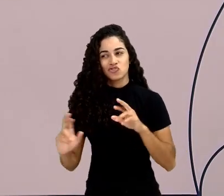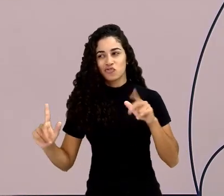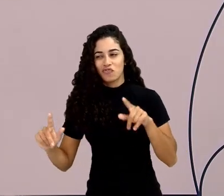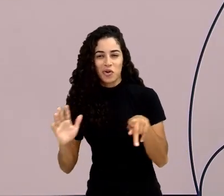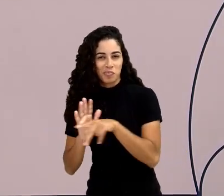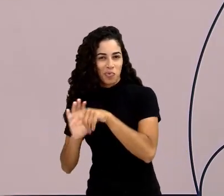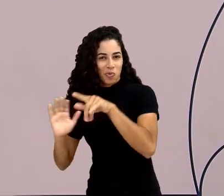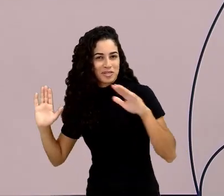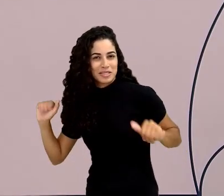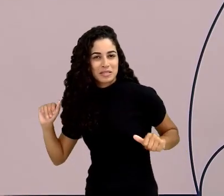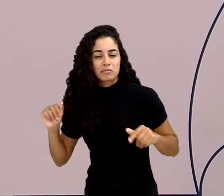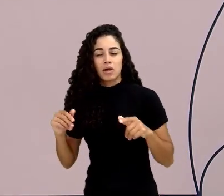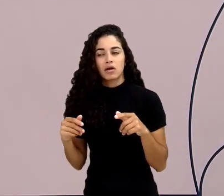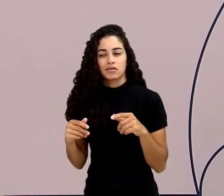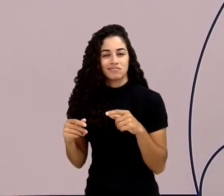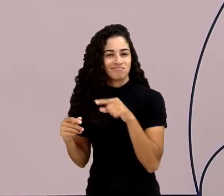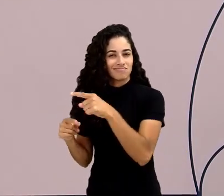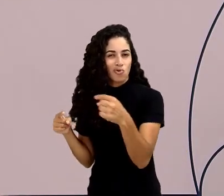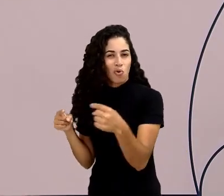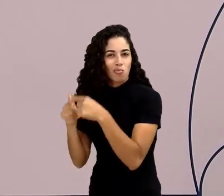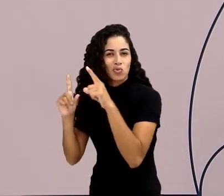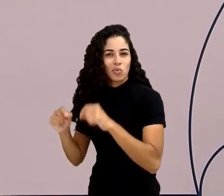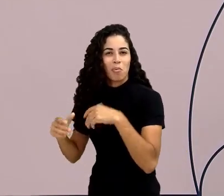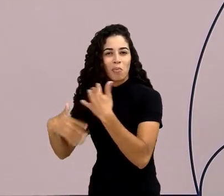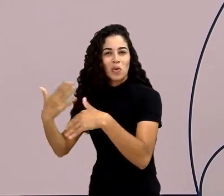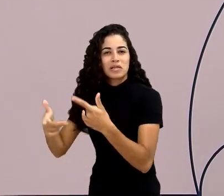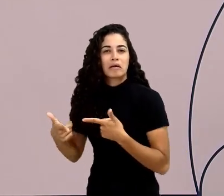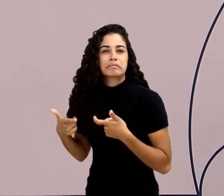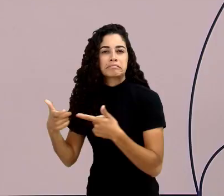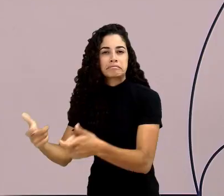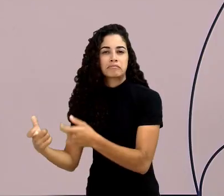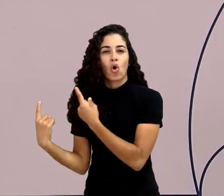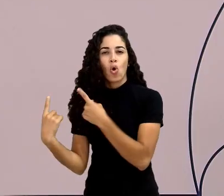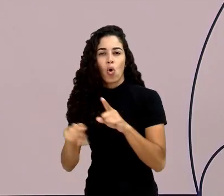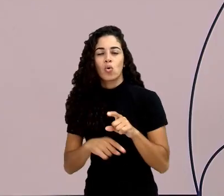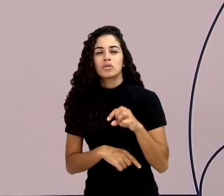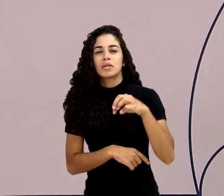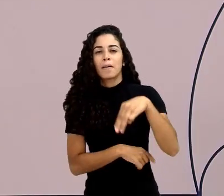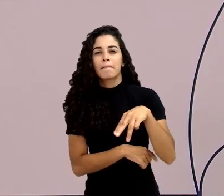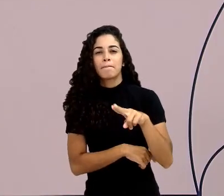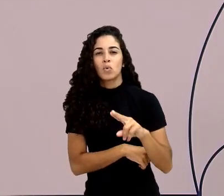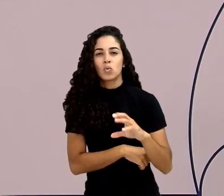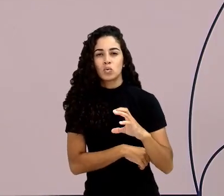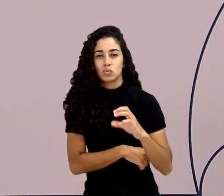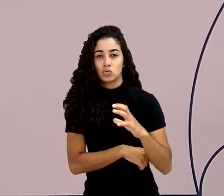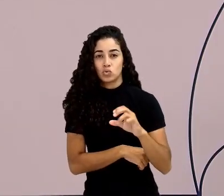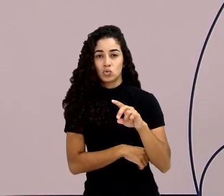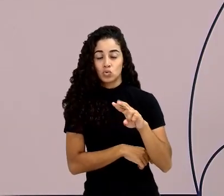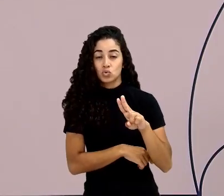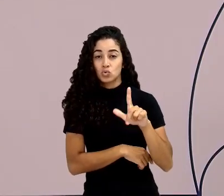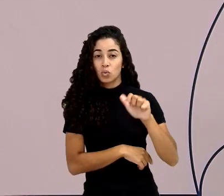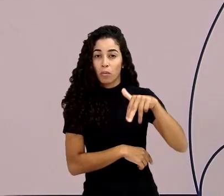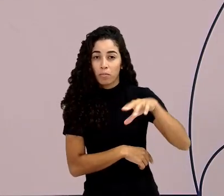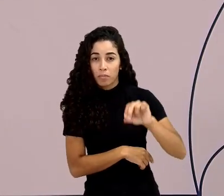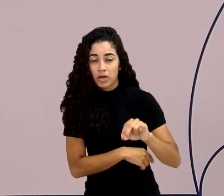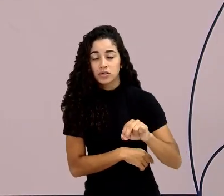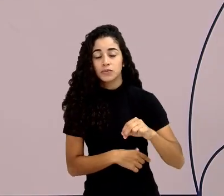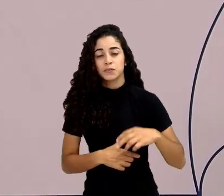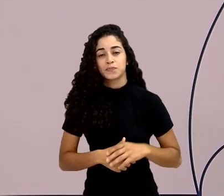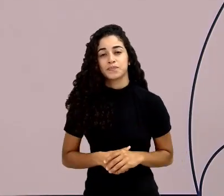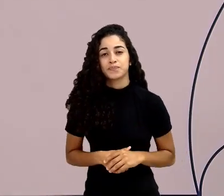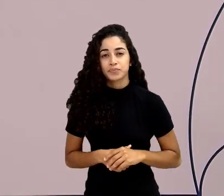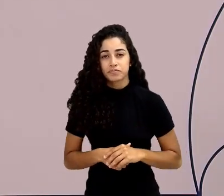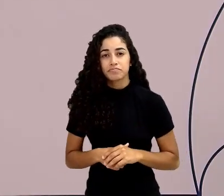Espanha, que estava envolvida em um processo de guerra contra os muçulmanos, na chamada Guerra de Reconquista da Península